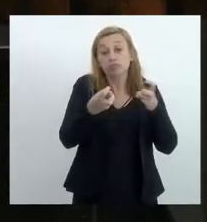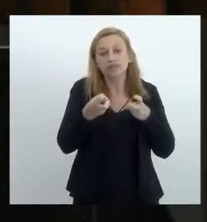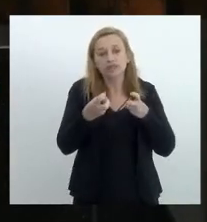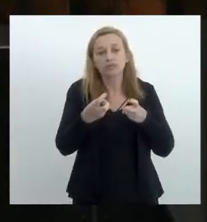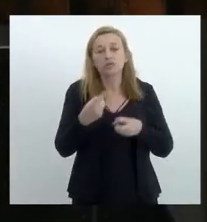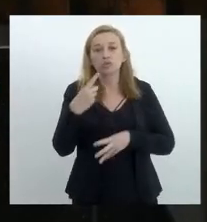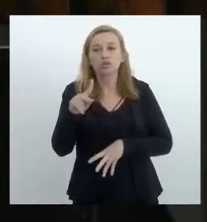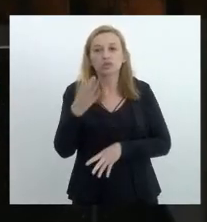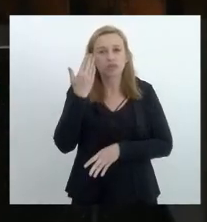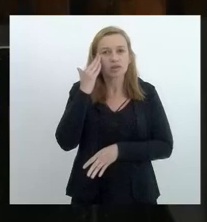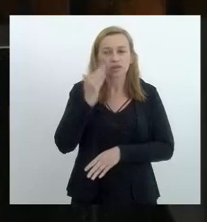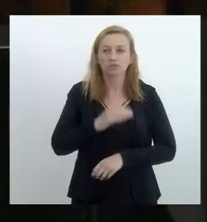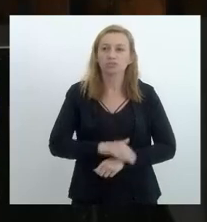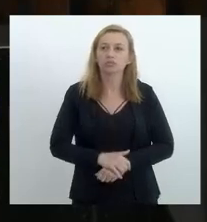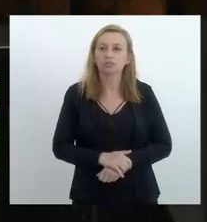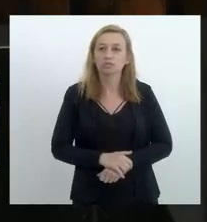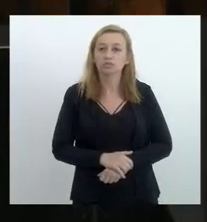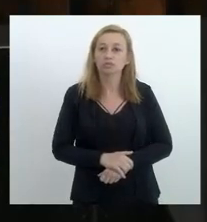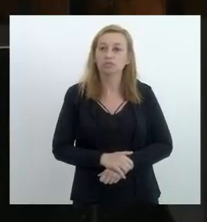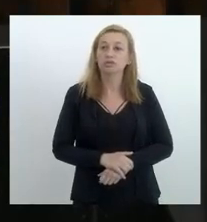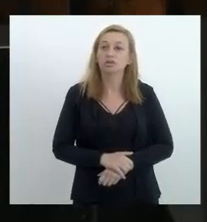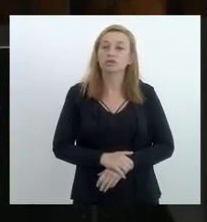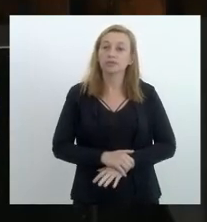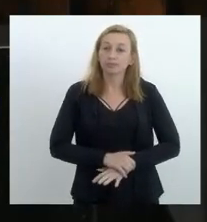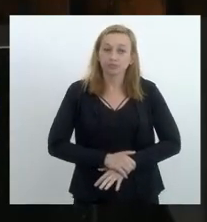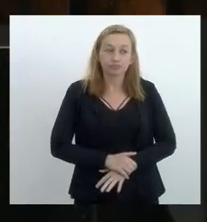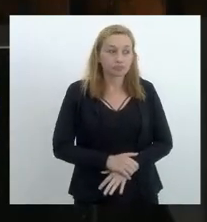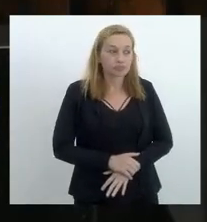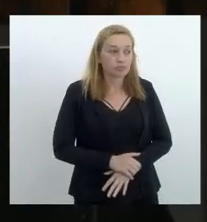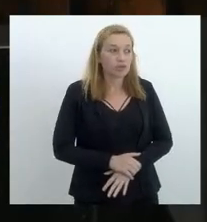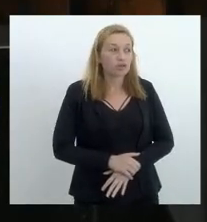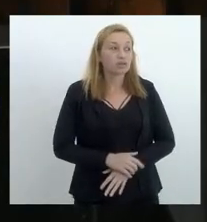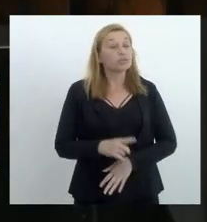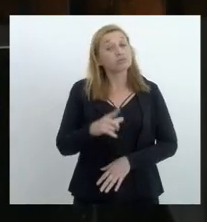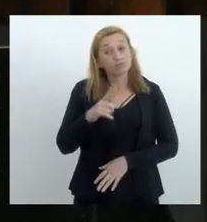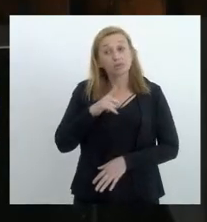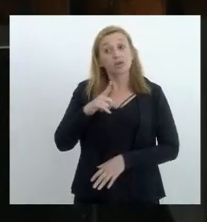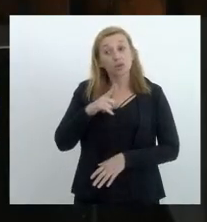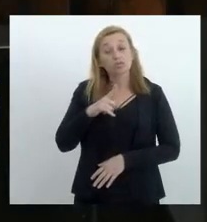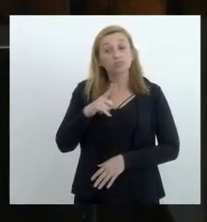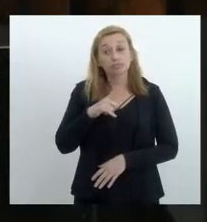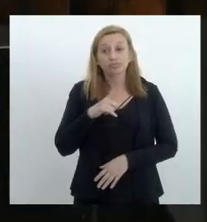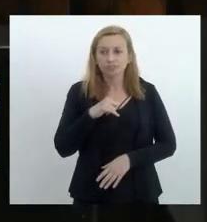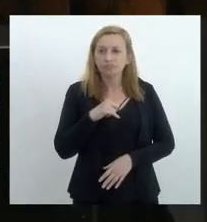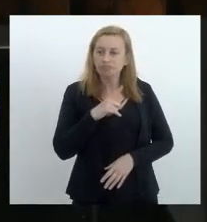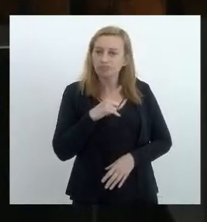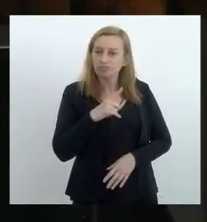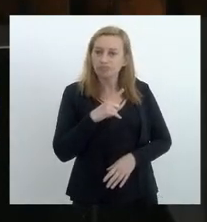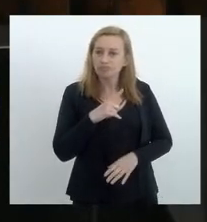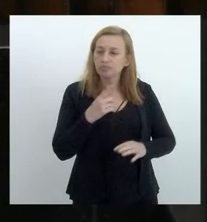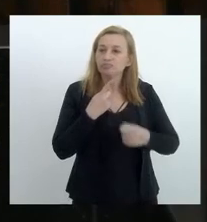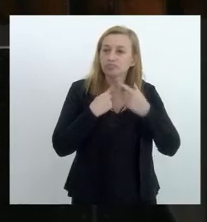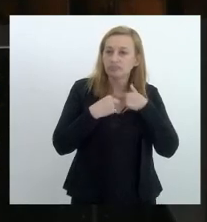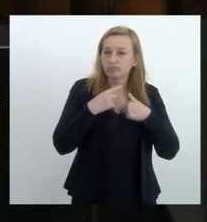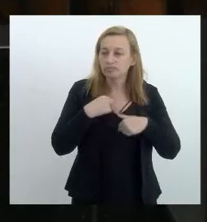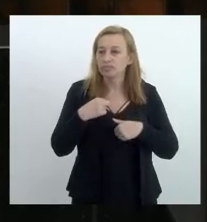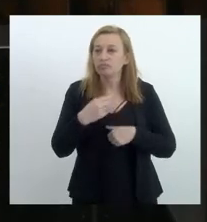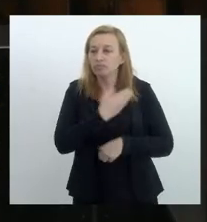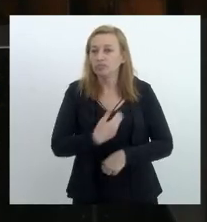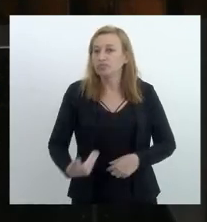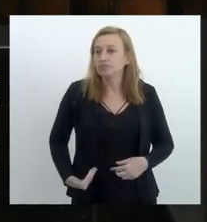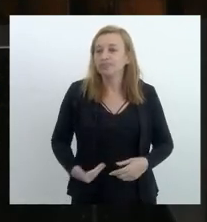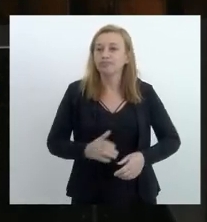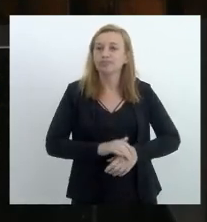sua intervenção, salvo engano de minha parte, que há uma disposição do governo de levar em